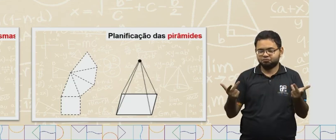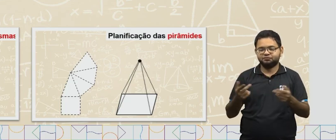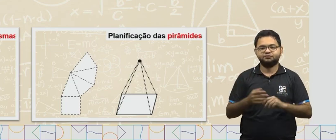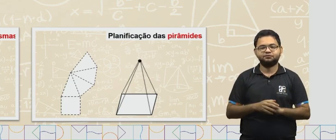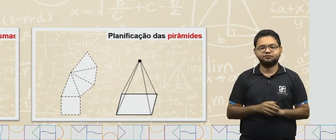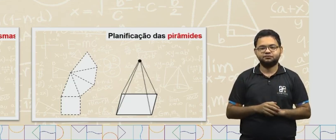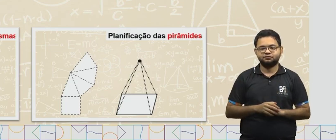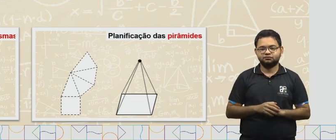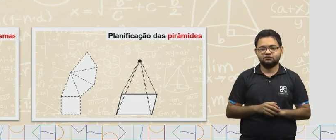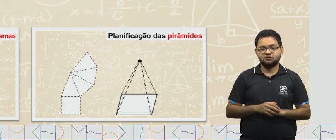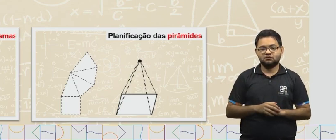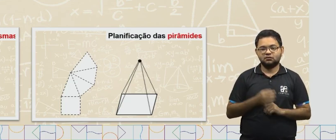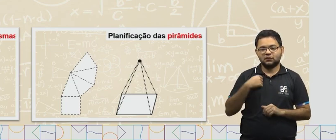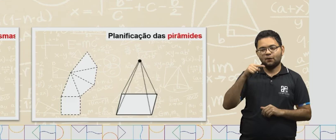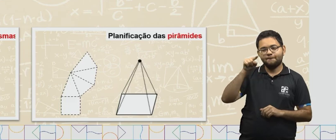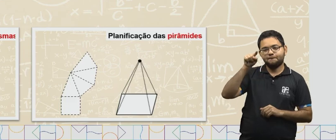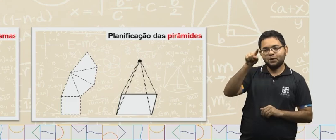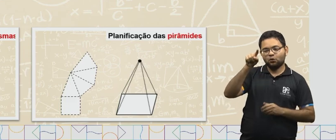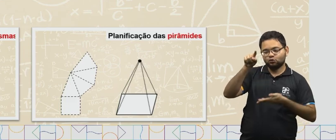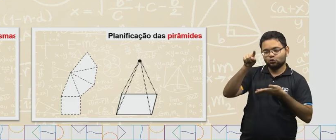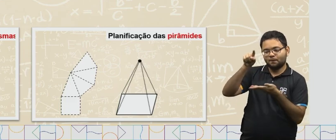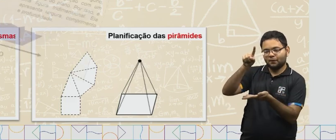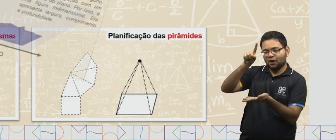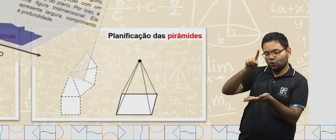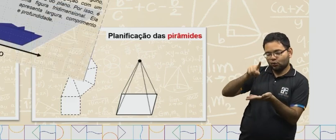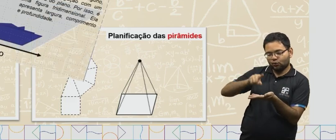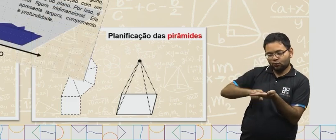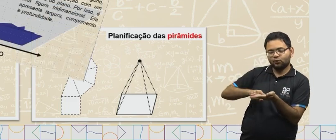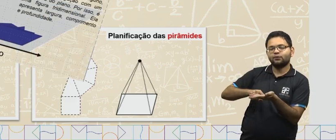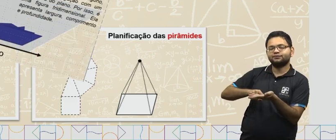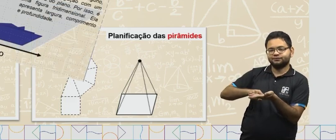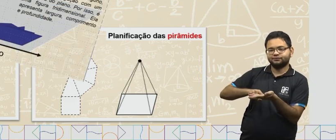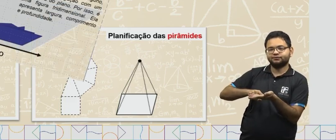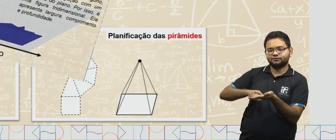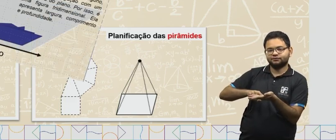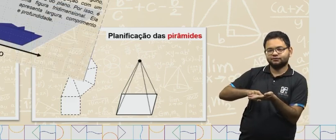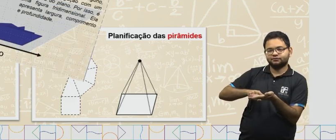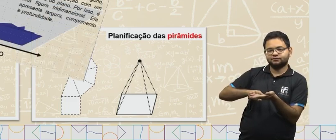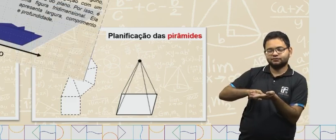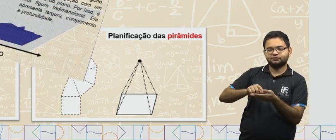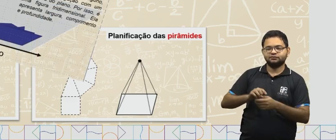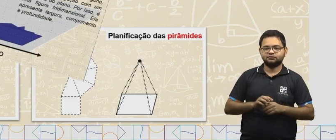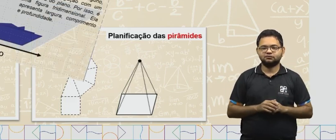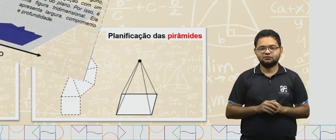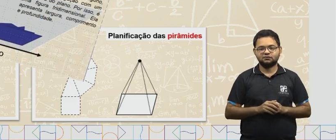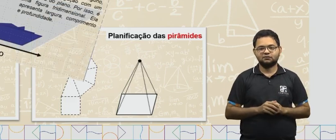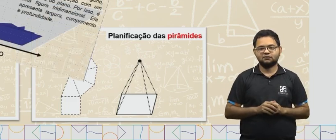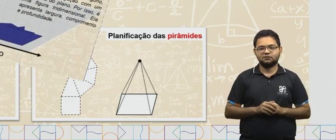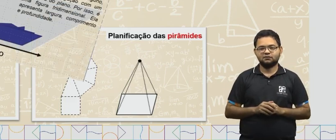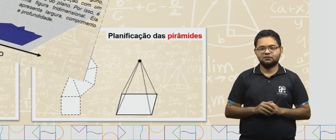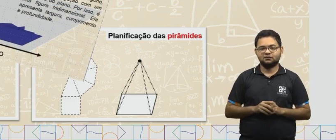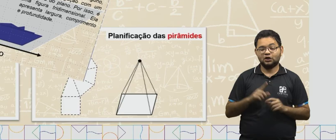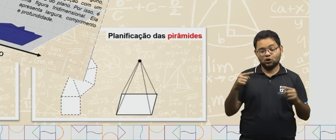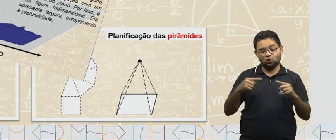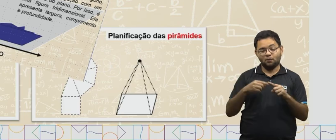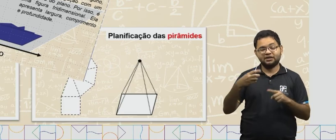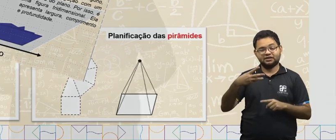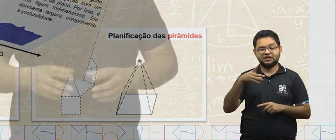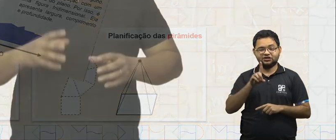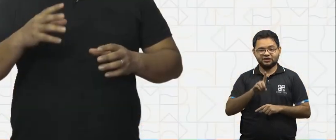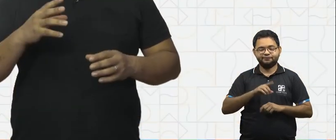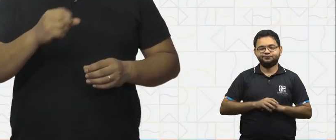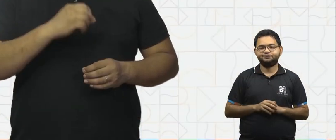em um ponto fora do plano, deste plano, ganhando assim a proporção